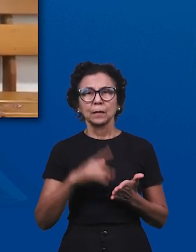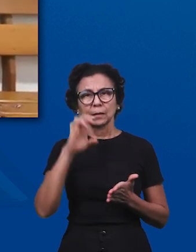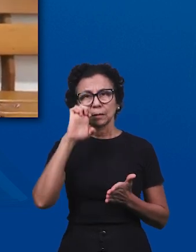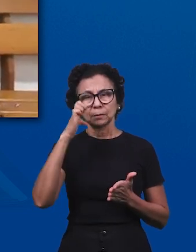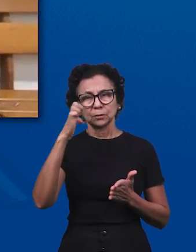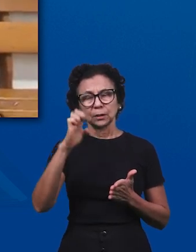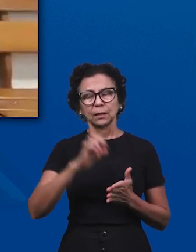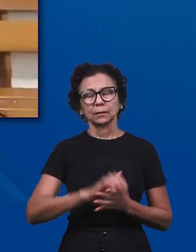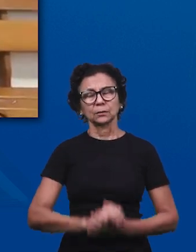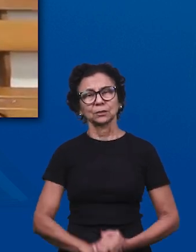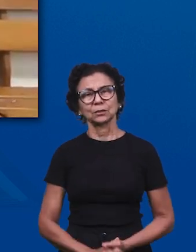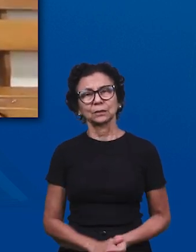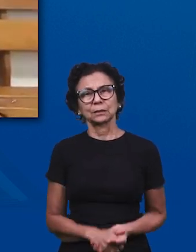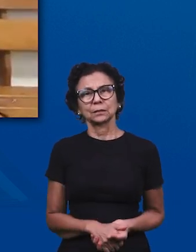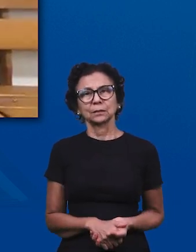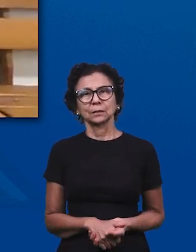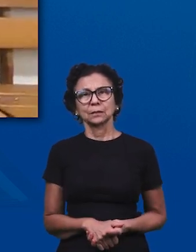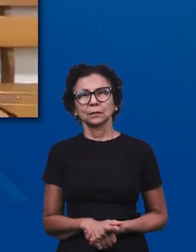Eclesiastes 12:13.